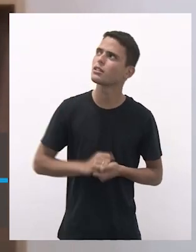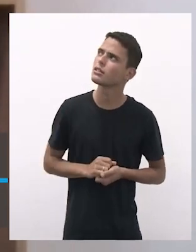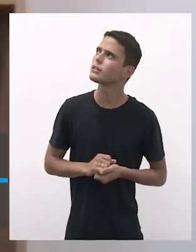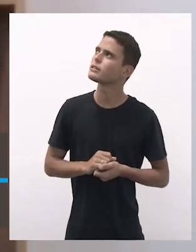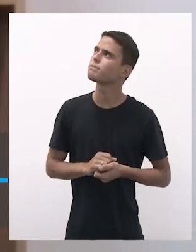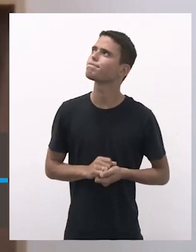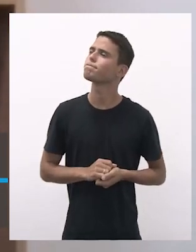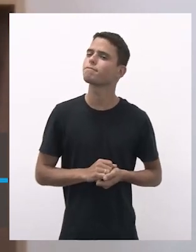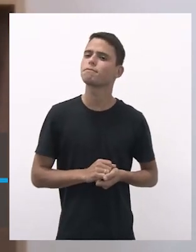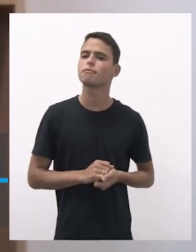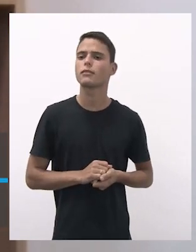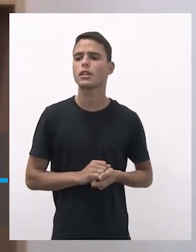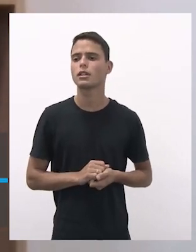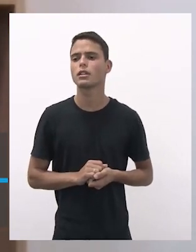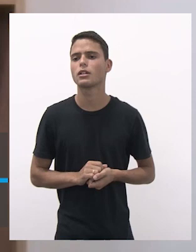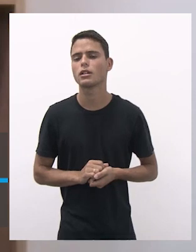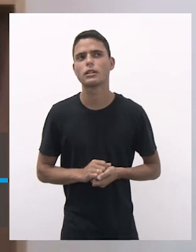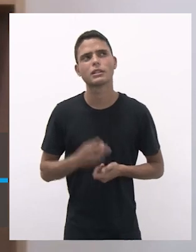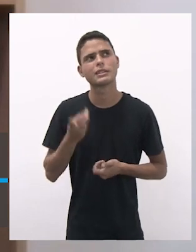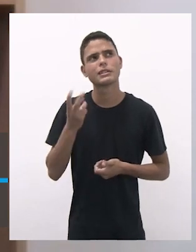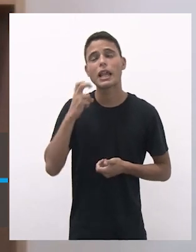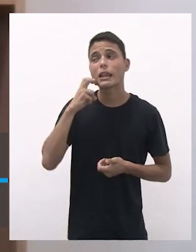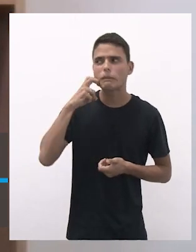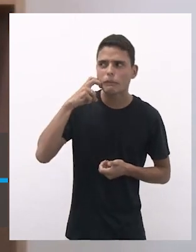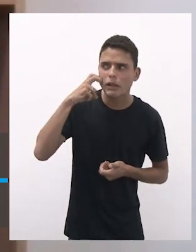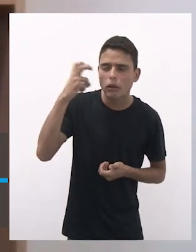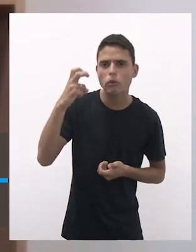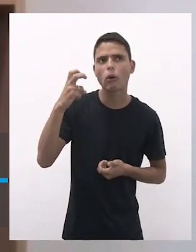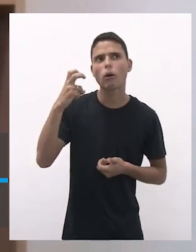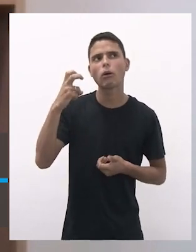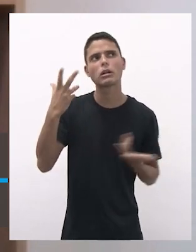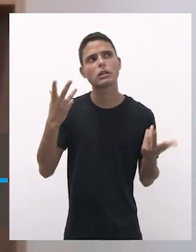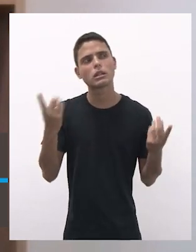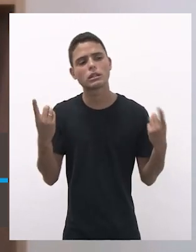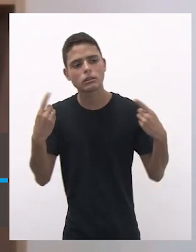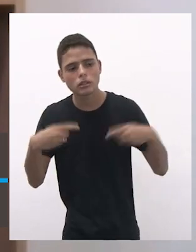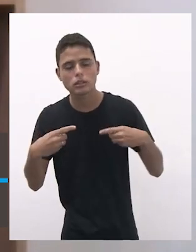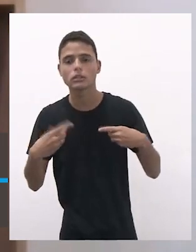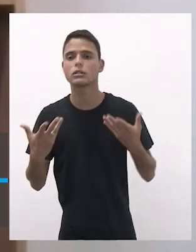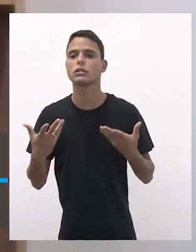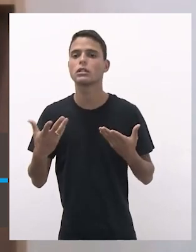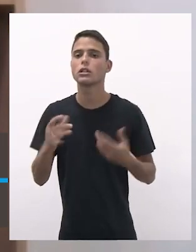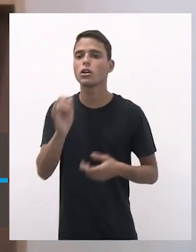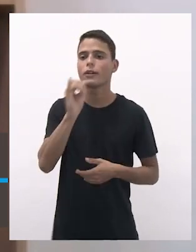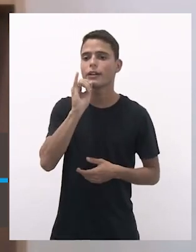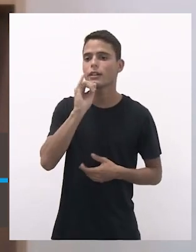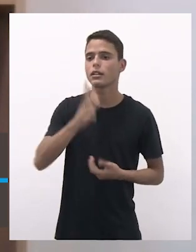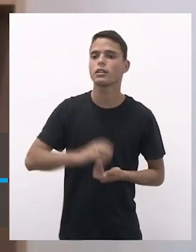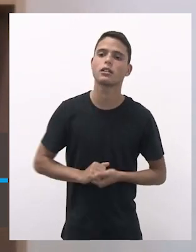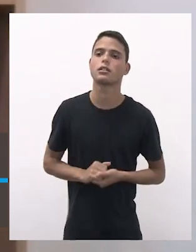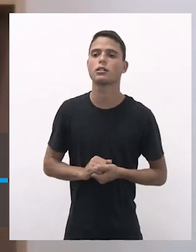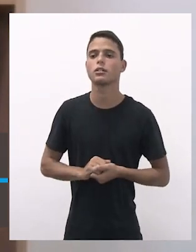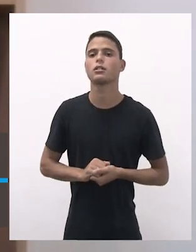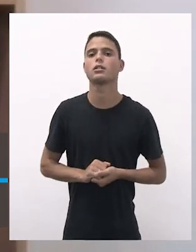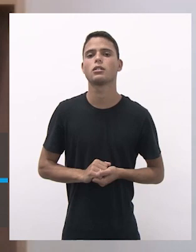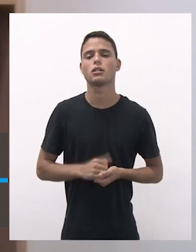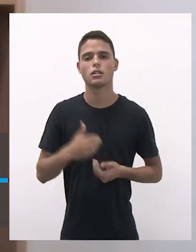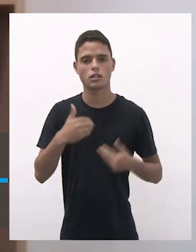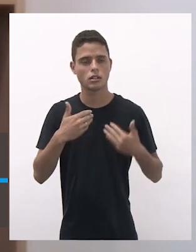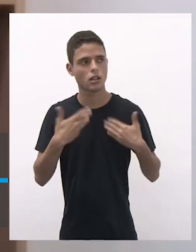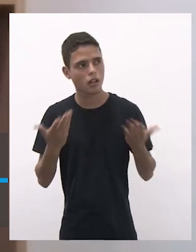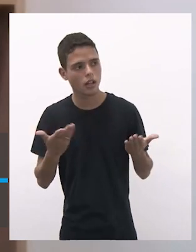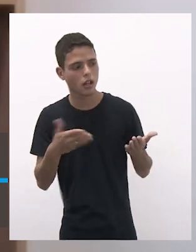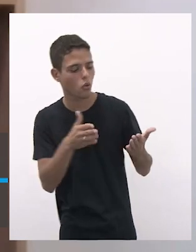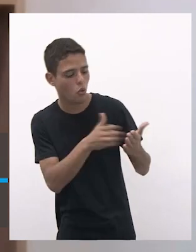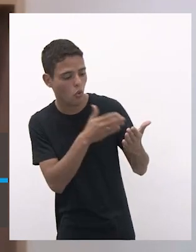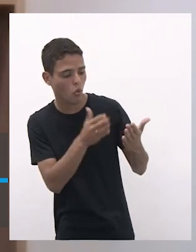vexatória, mas eu já participei por situações desafiadoras, né? Então, por exemplo, se for uma obra,